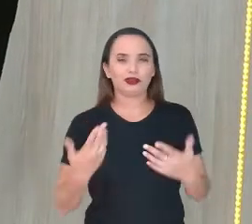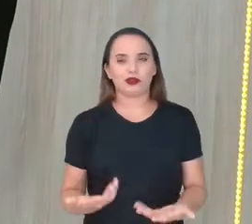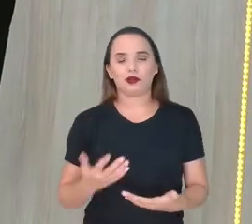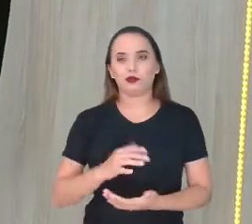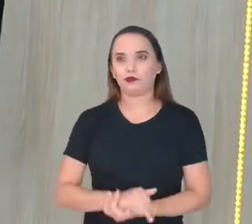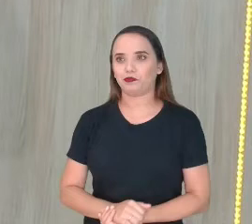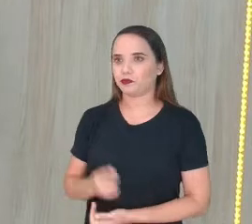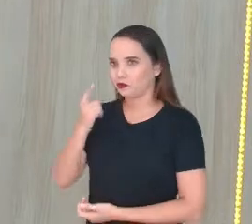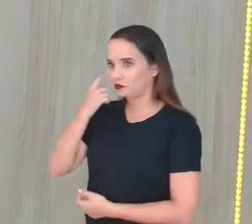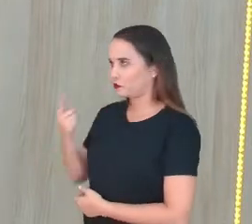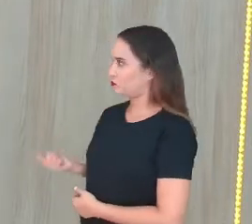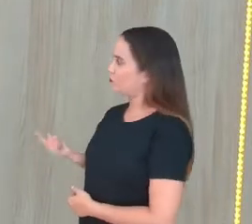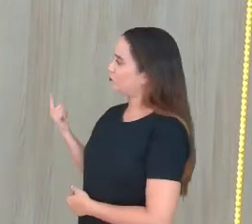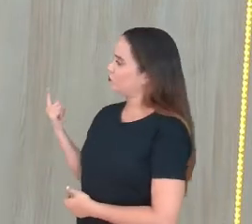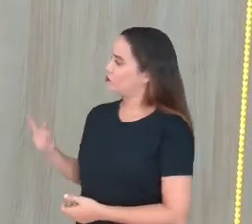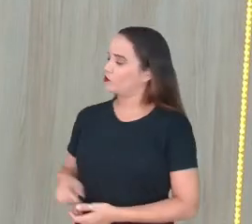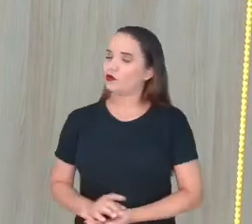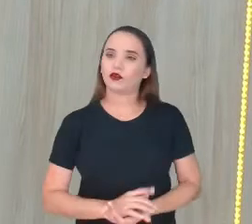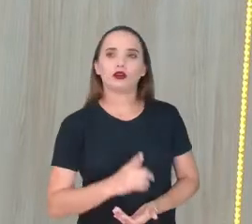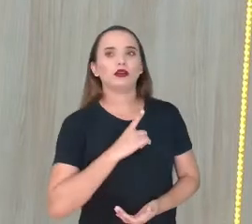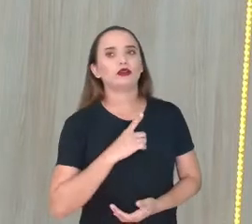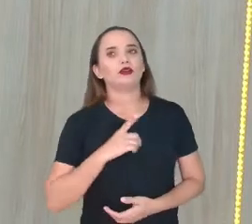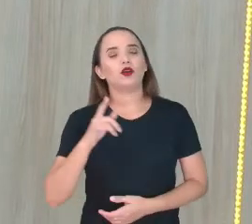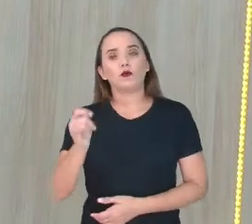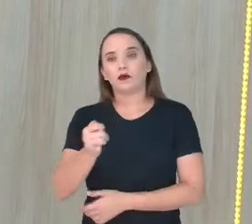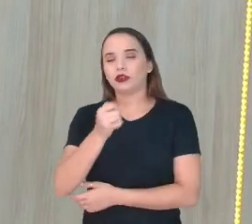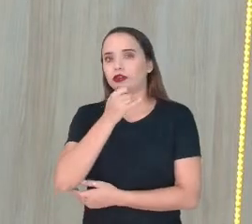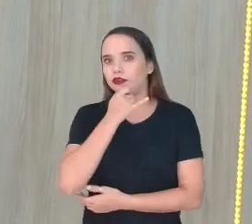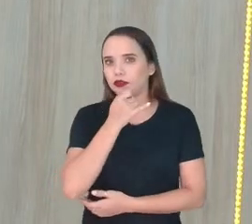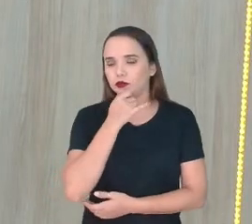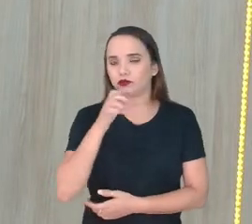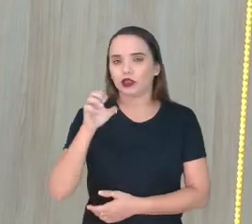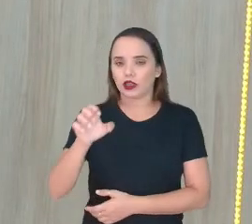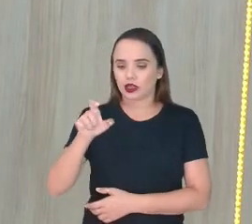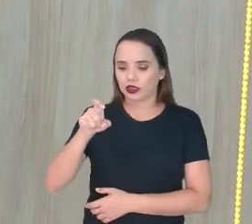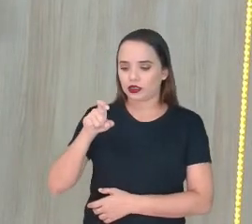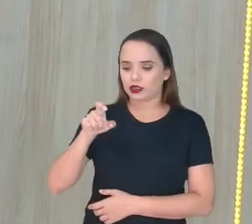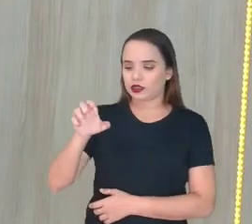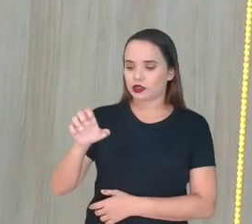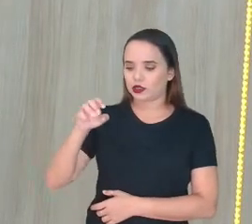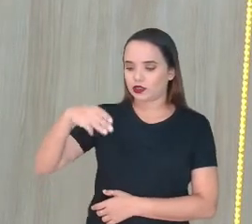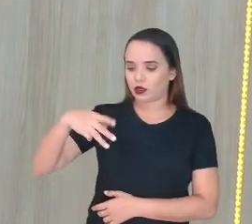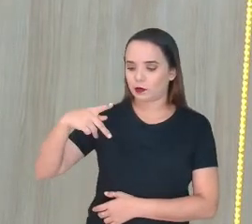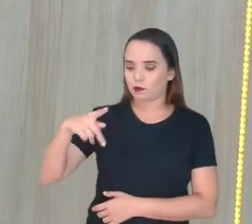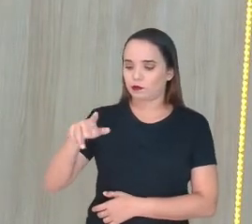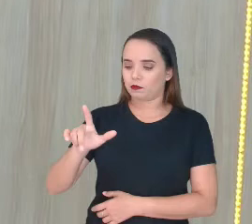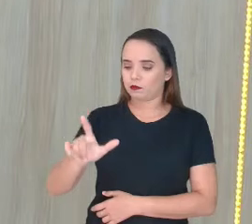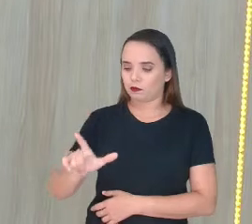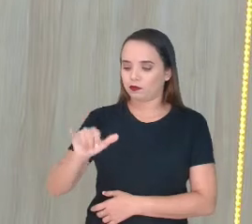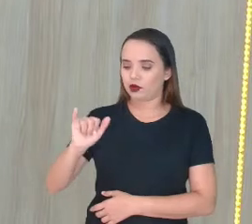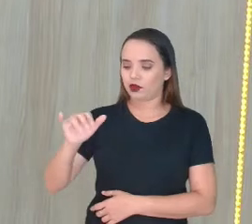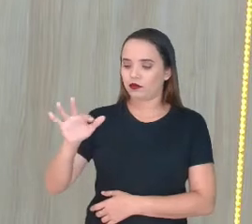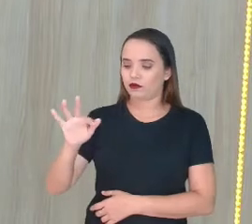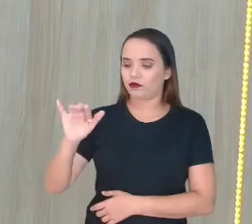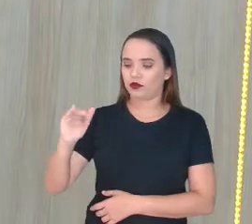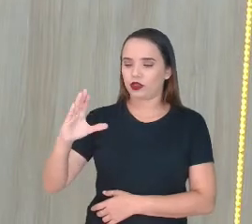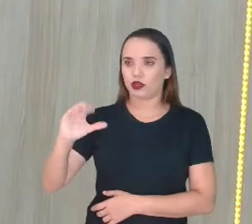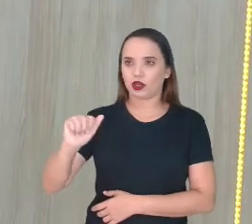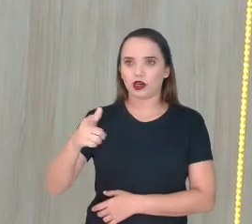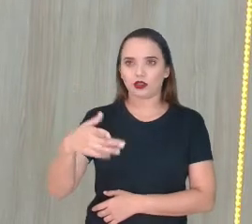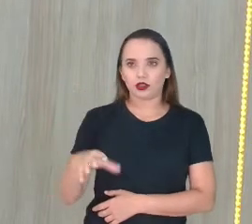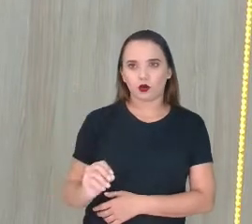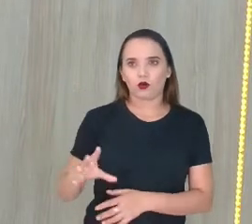a gente tem uma exemplificação. Quando a gente usa a estratégia da exemplificação para argumentar, a gente vai inserir